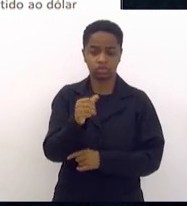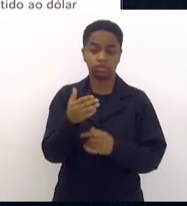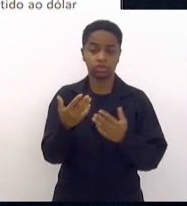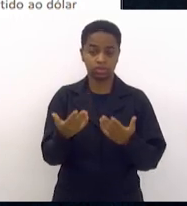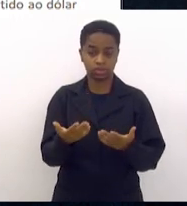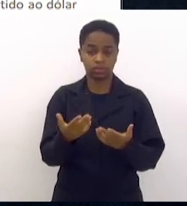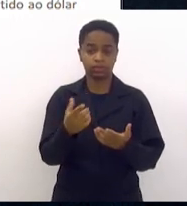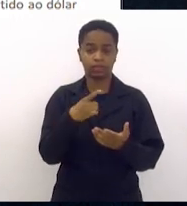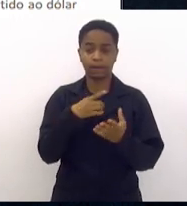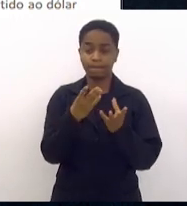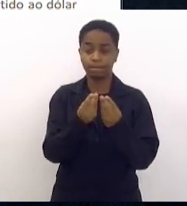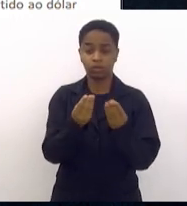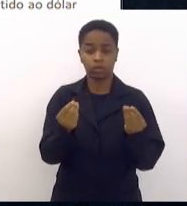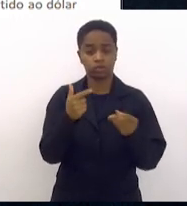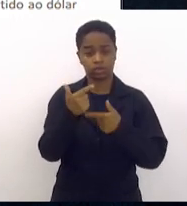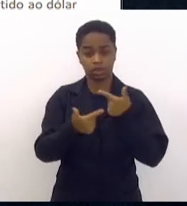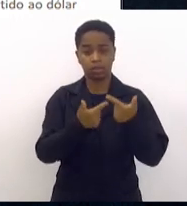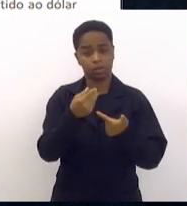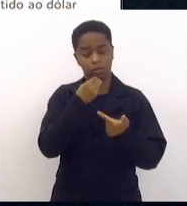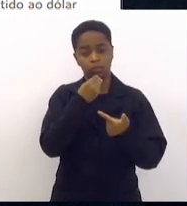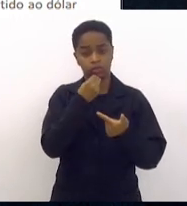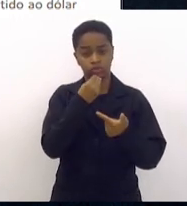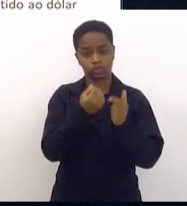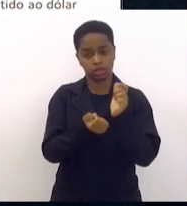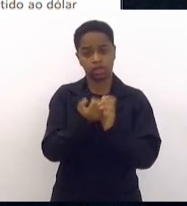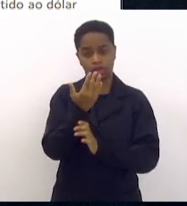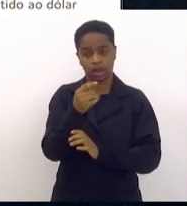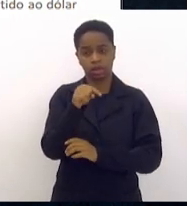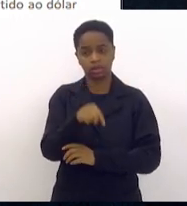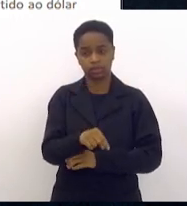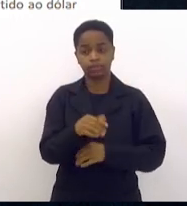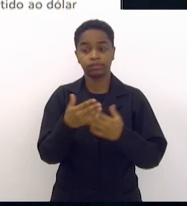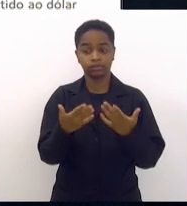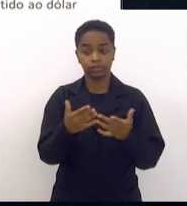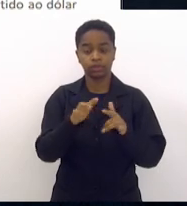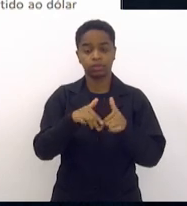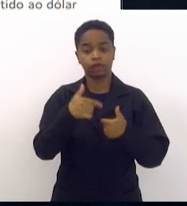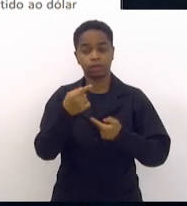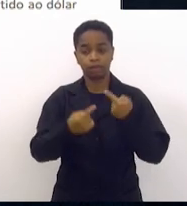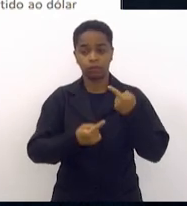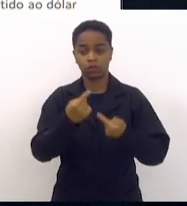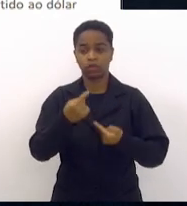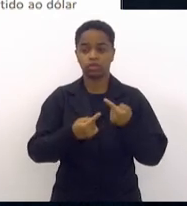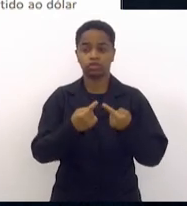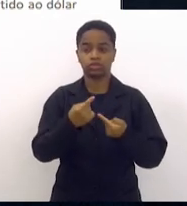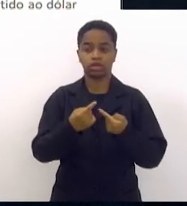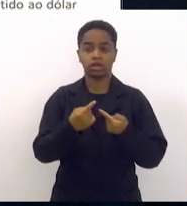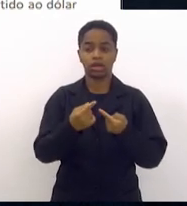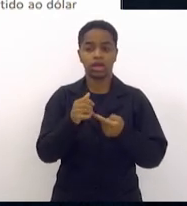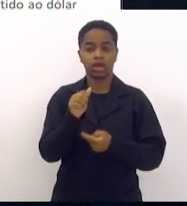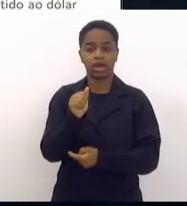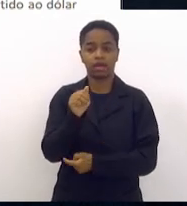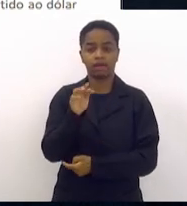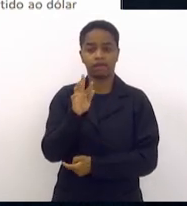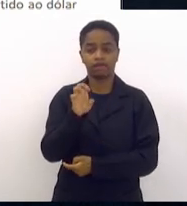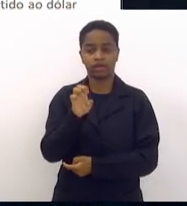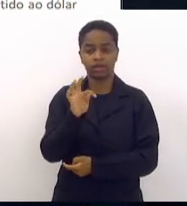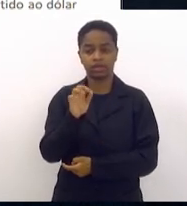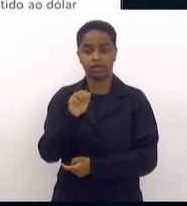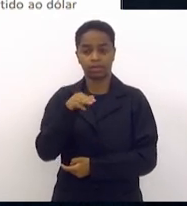assim são muitos empregos que poderiam ter sido gerados aqui e com essa política de afretamento o Brasil abre mão